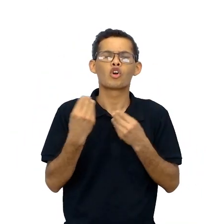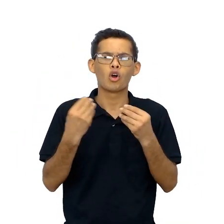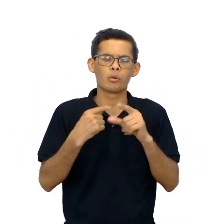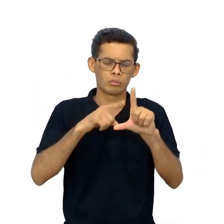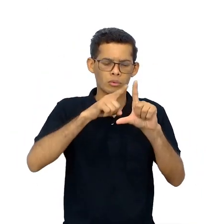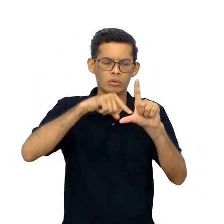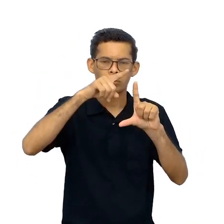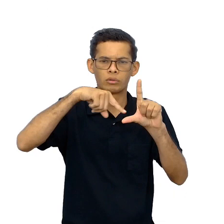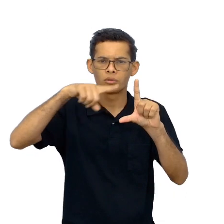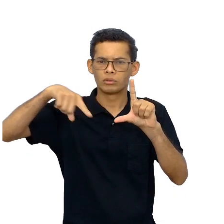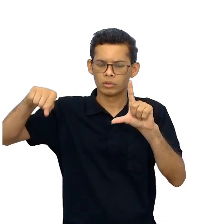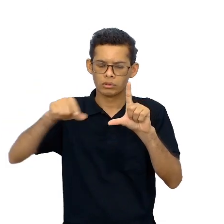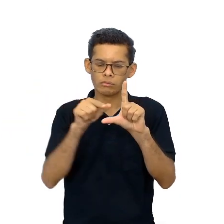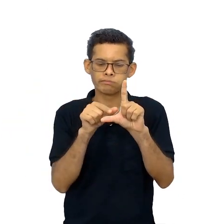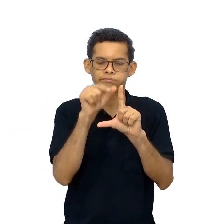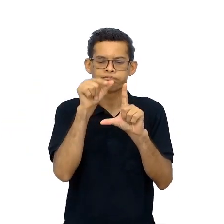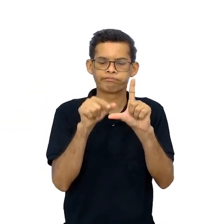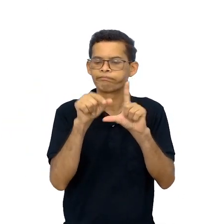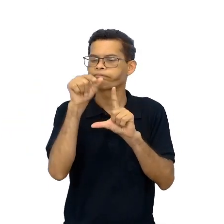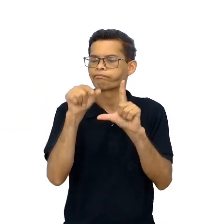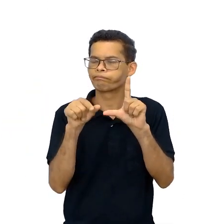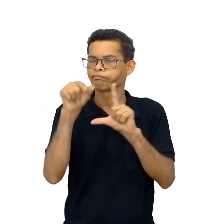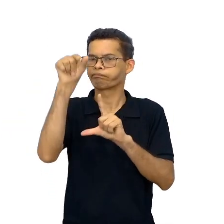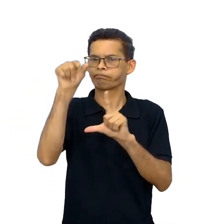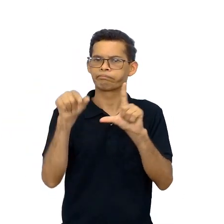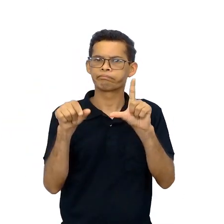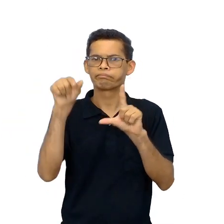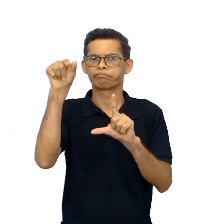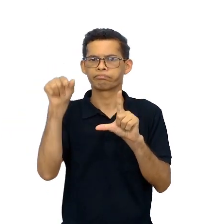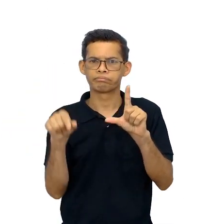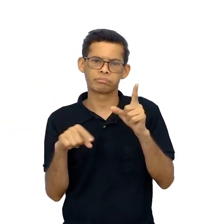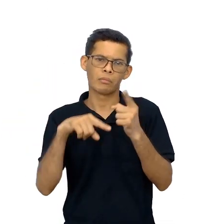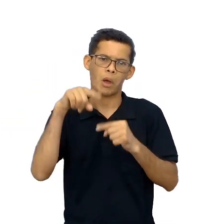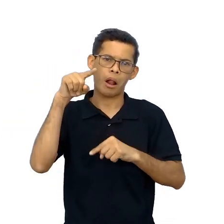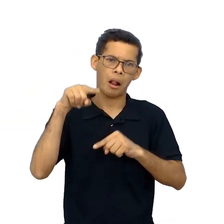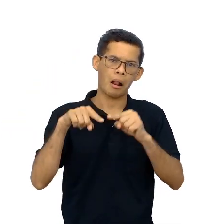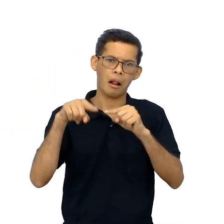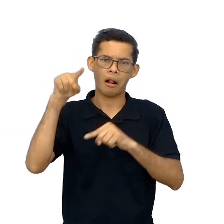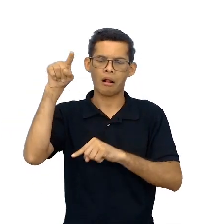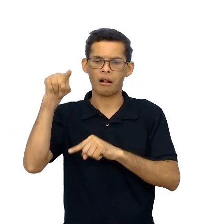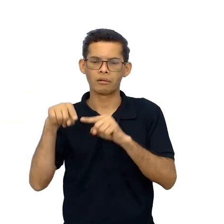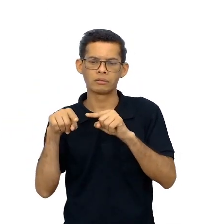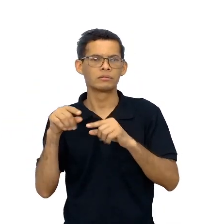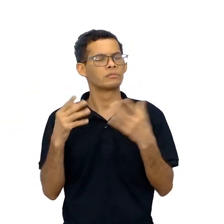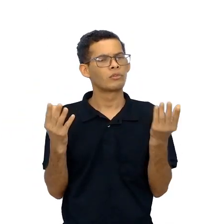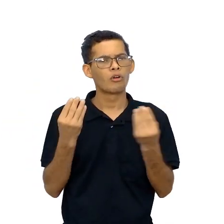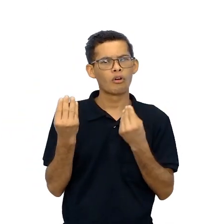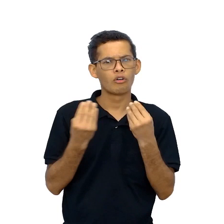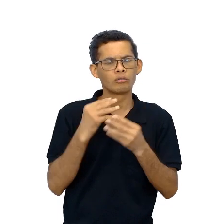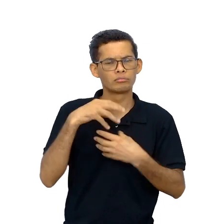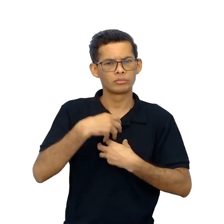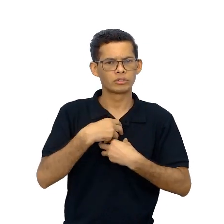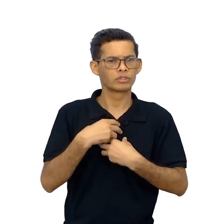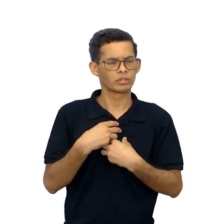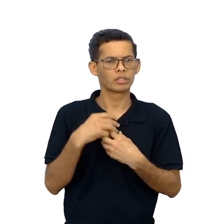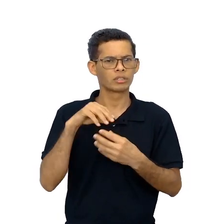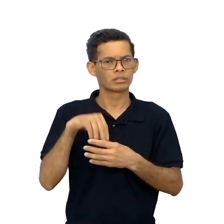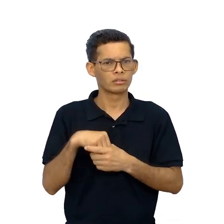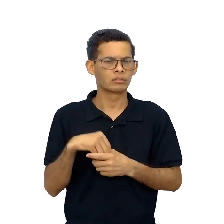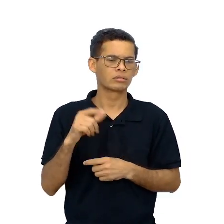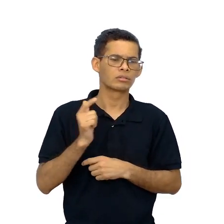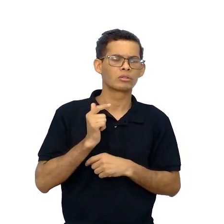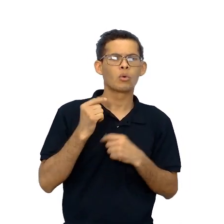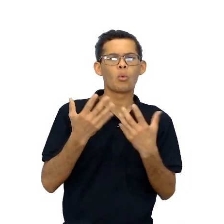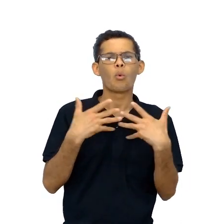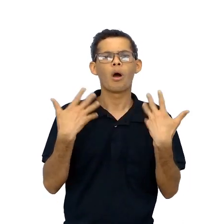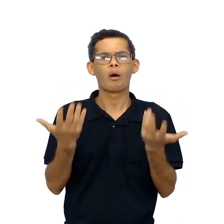composto os gráficos de colunas, como é composto os gráficos de barras e setores, qual é o melhor